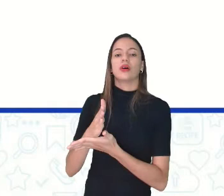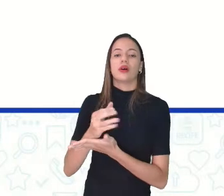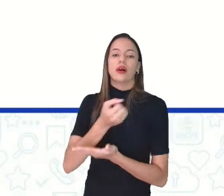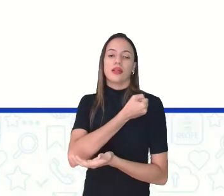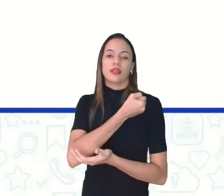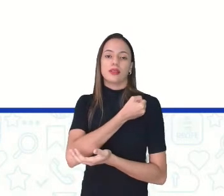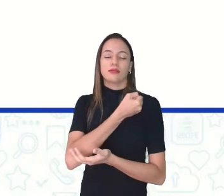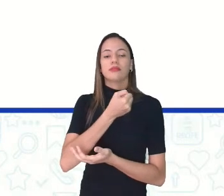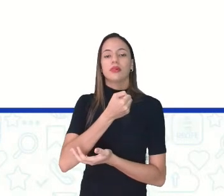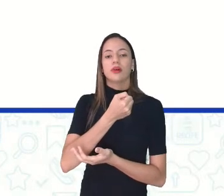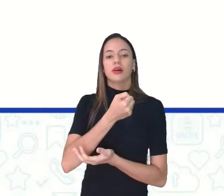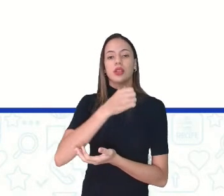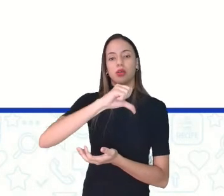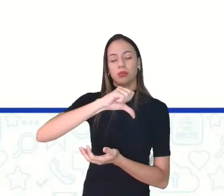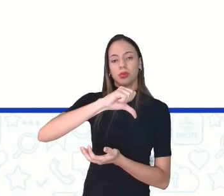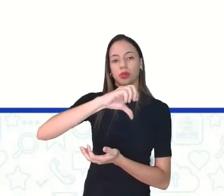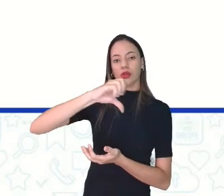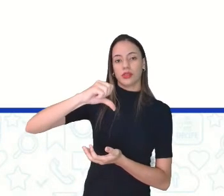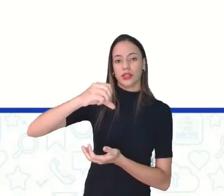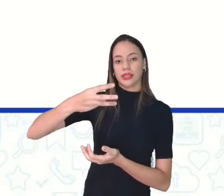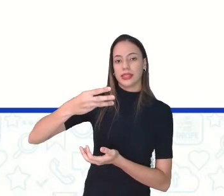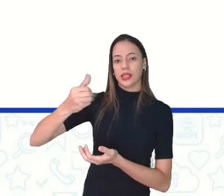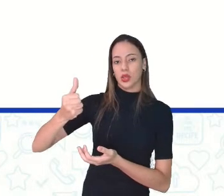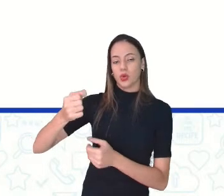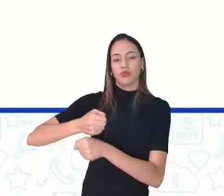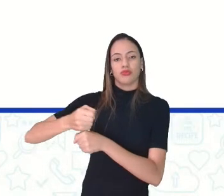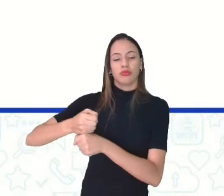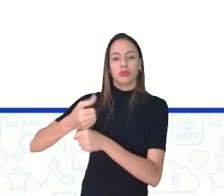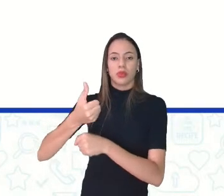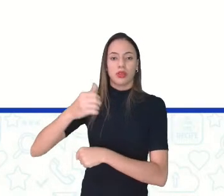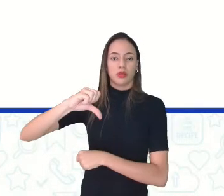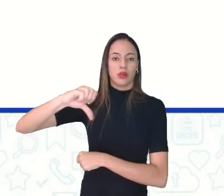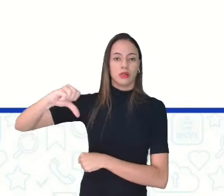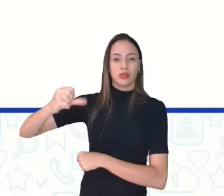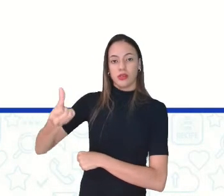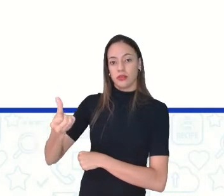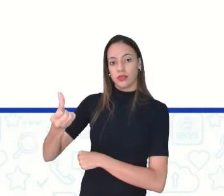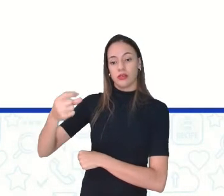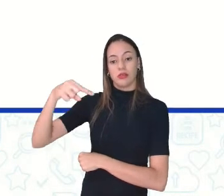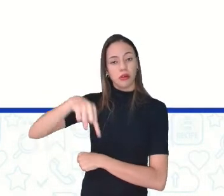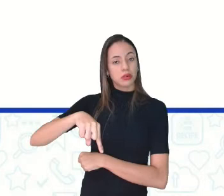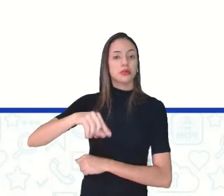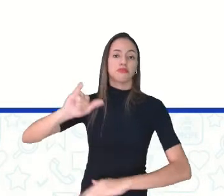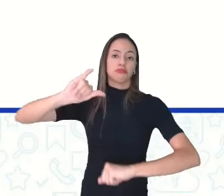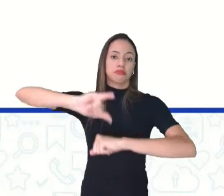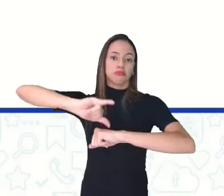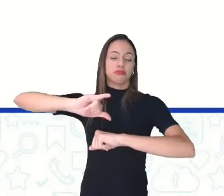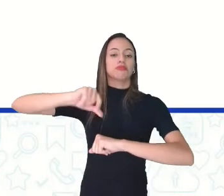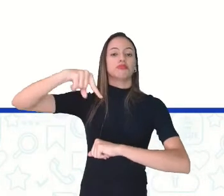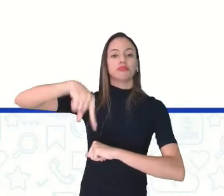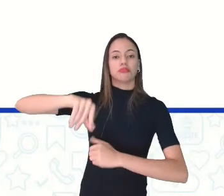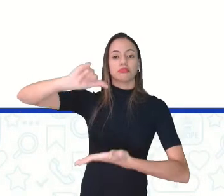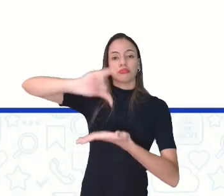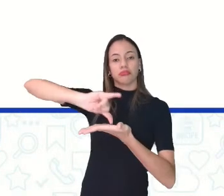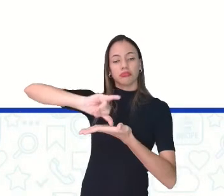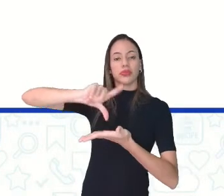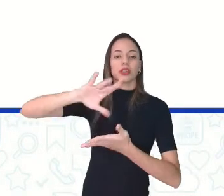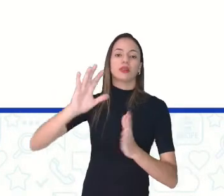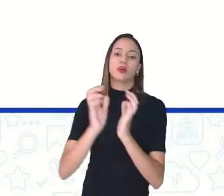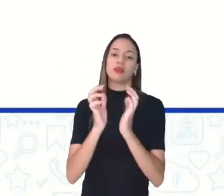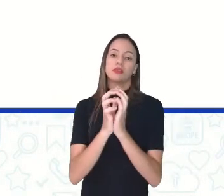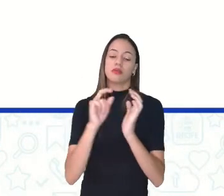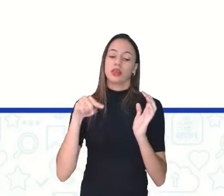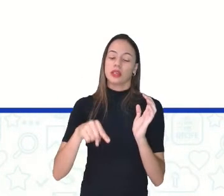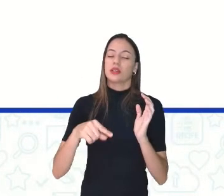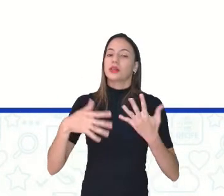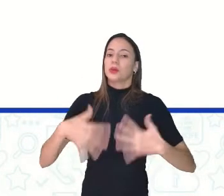9.931 de 1986. Então, essa área, que é a área do centro aqui da nossa cidade, né? Ela é de intensa ameaça, porque